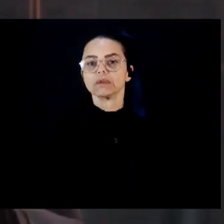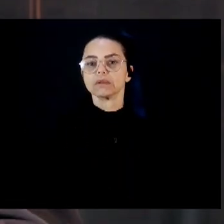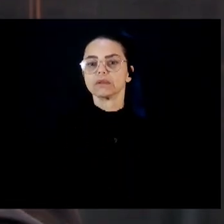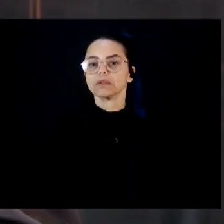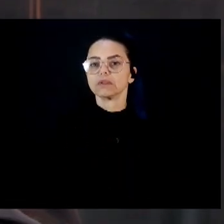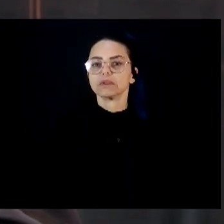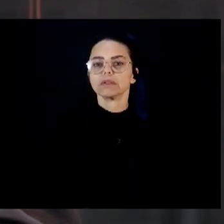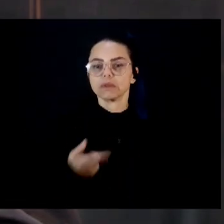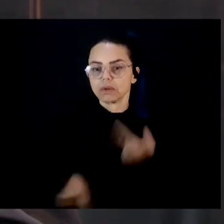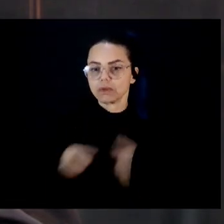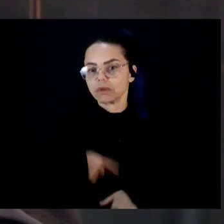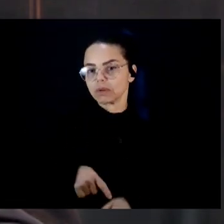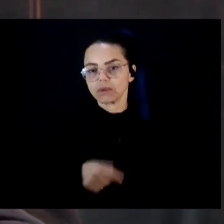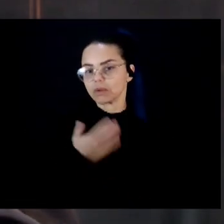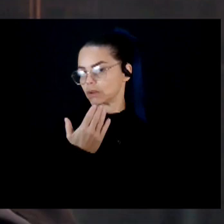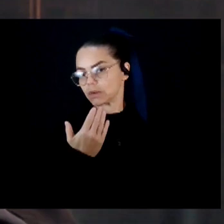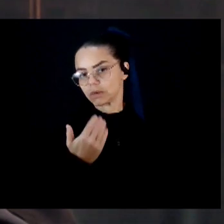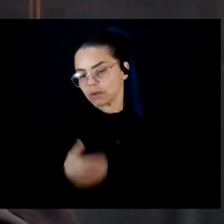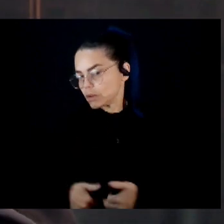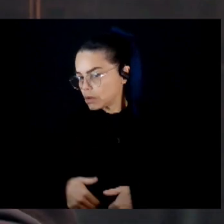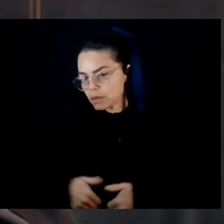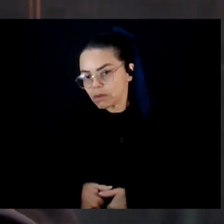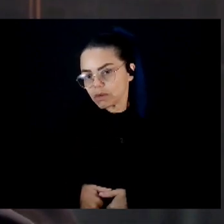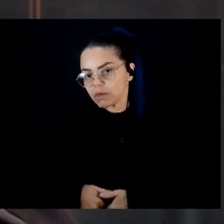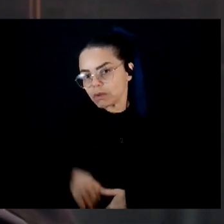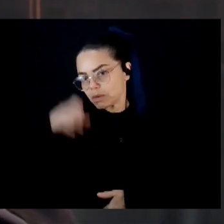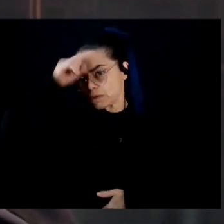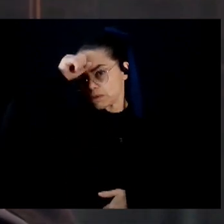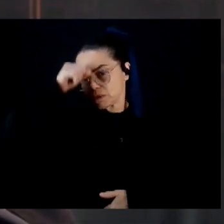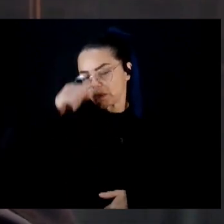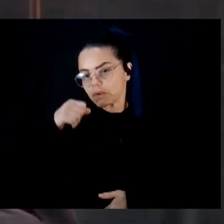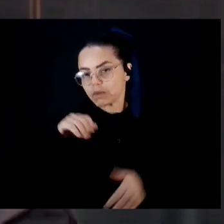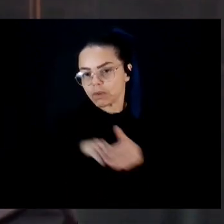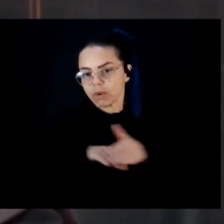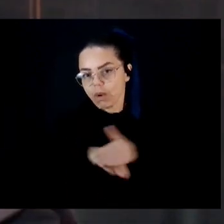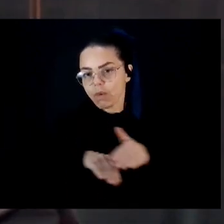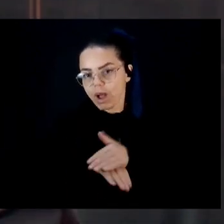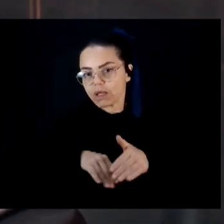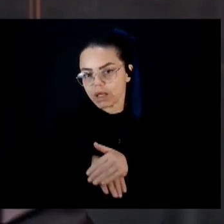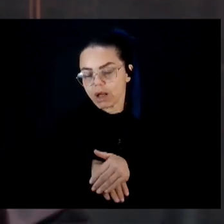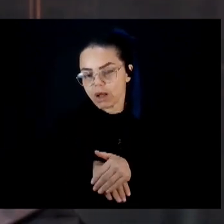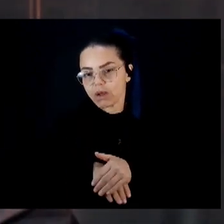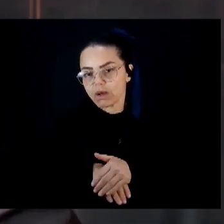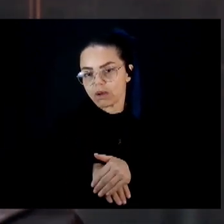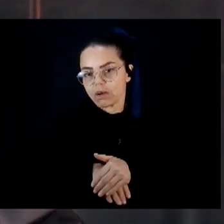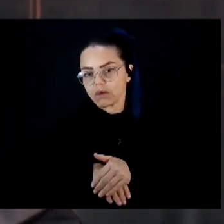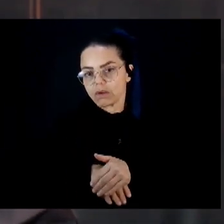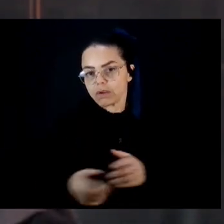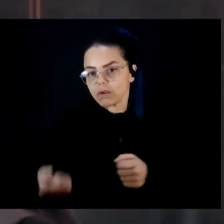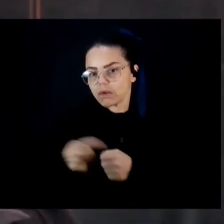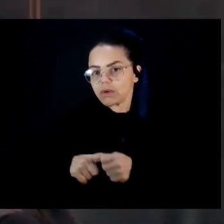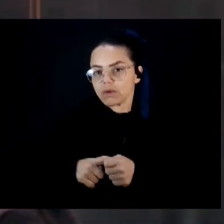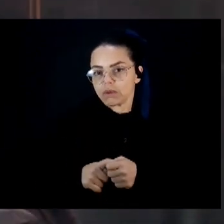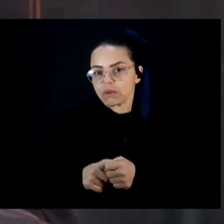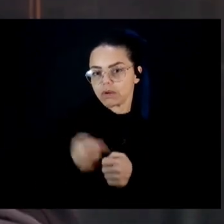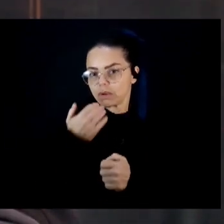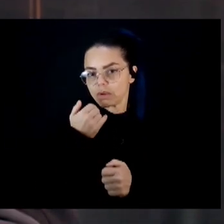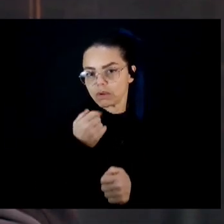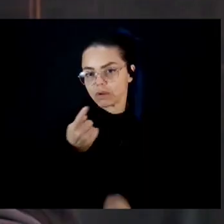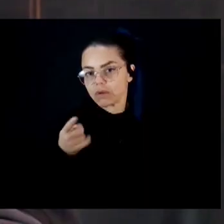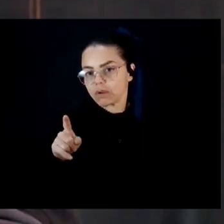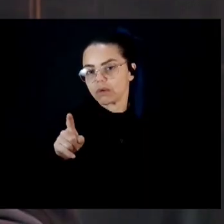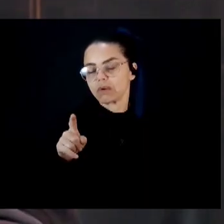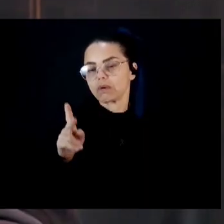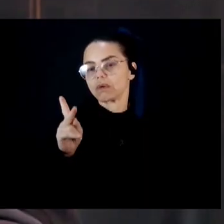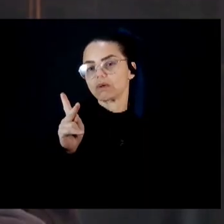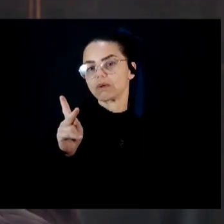ele aprende a poupar tudo que puder. Na hora que ela voltar a comer 1000 calorias para o corpo